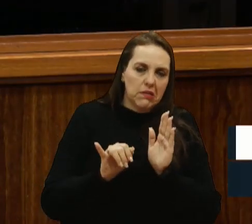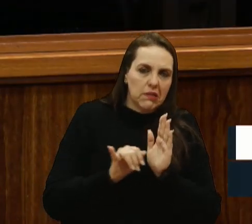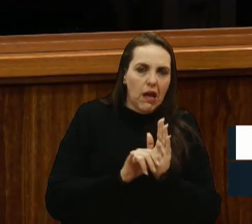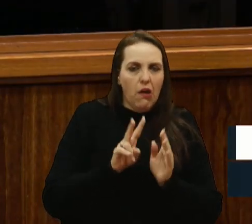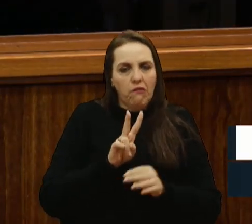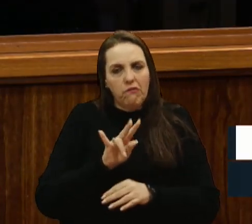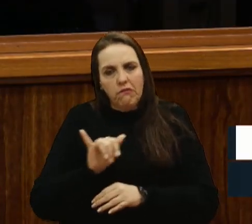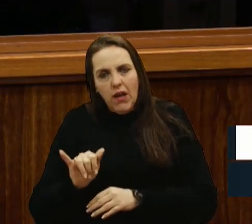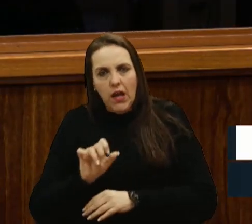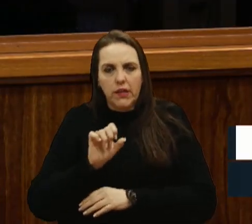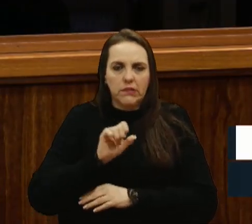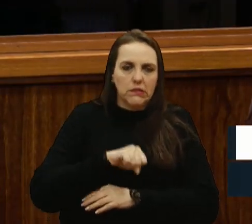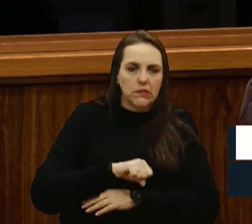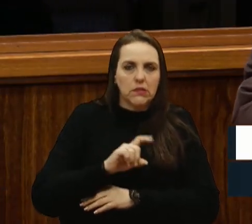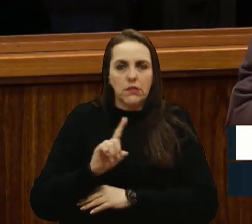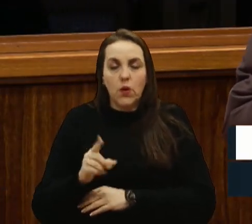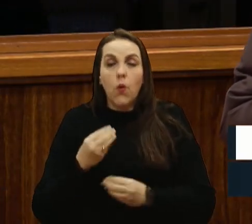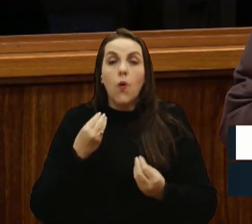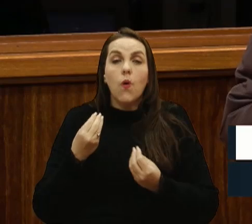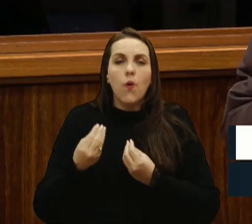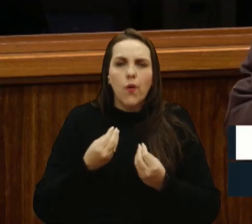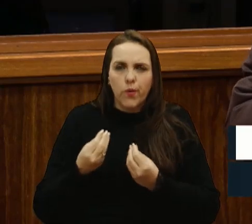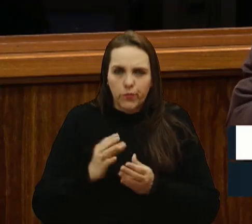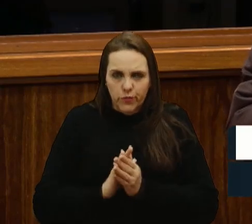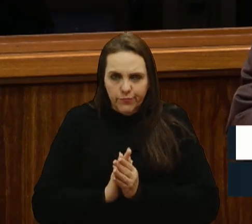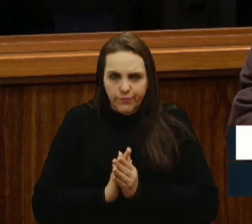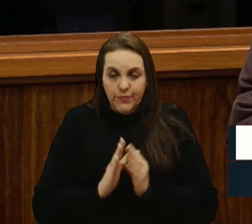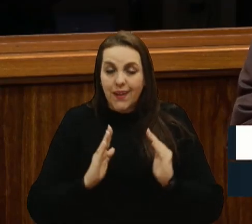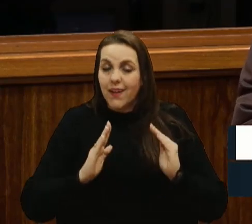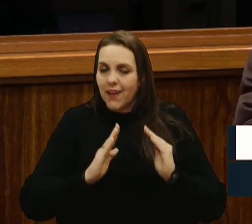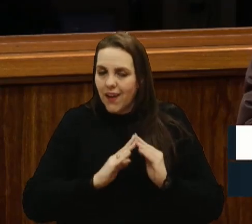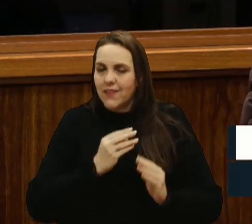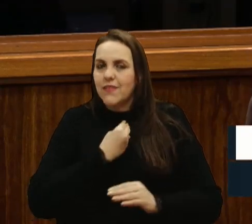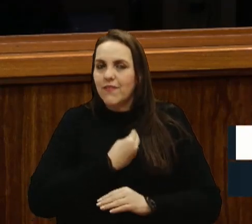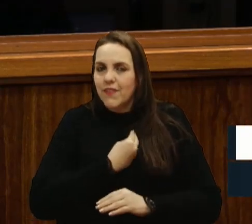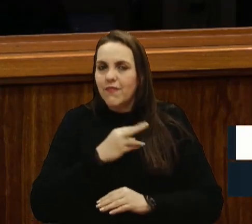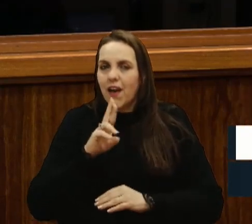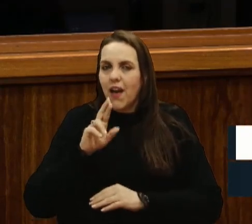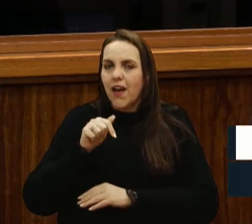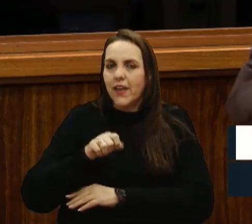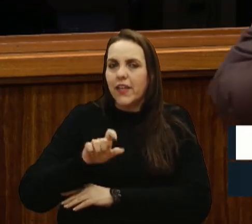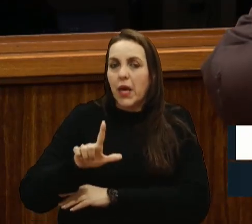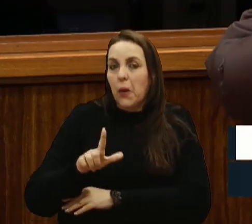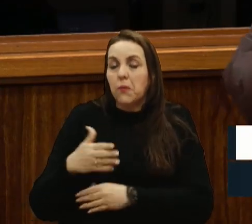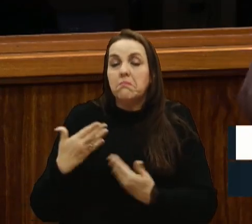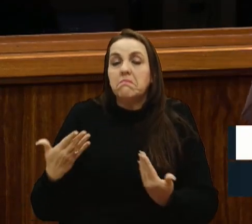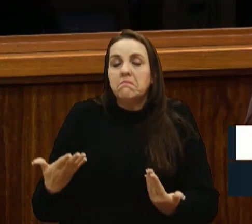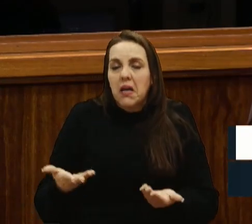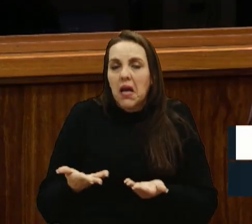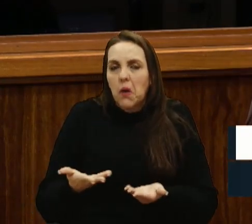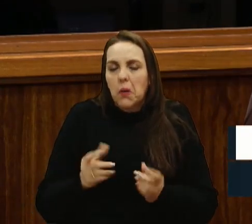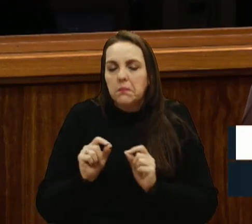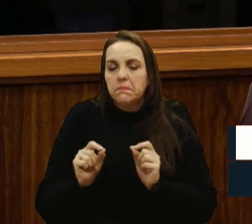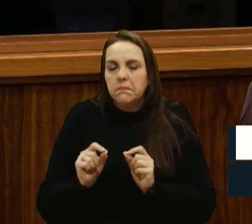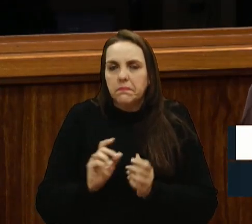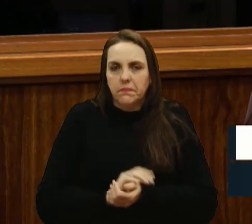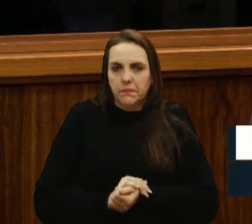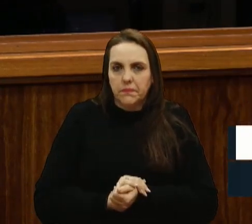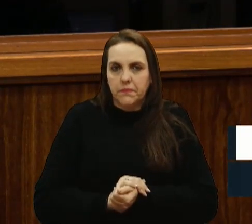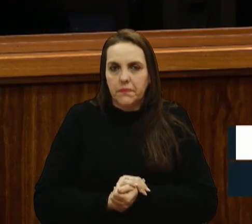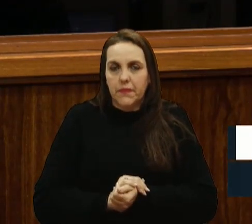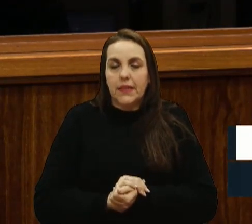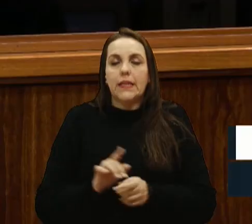enfim. Eu quero saber como é que está essa situação da Casa Viva Raquel. Também eu queria falar da importância